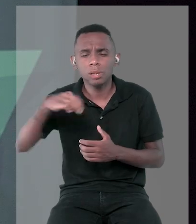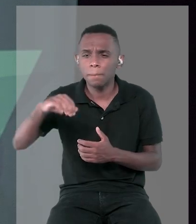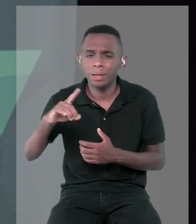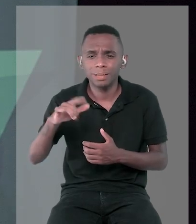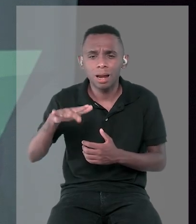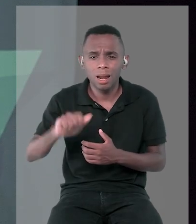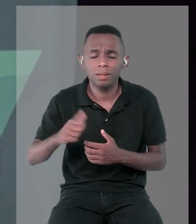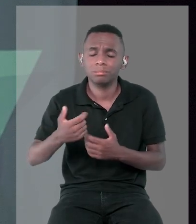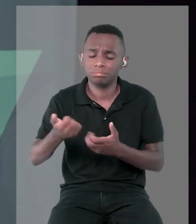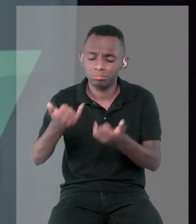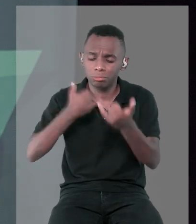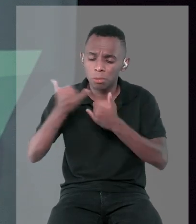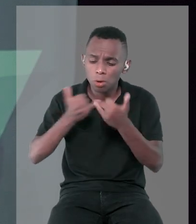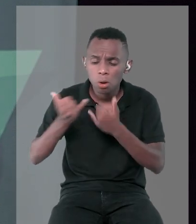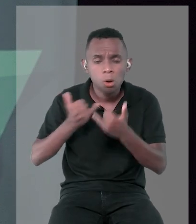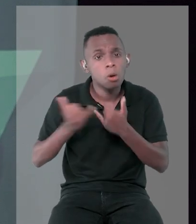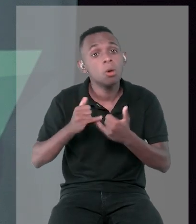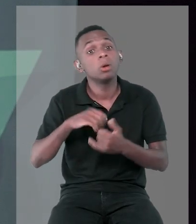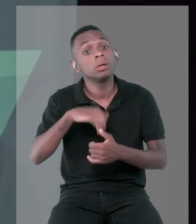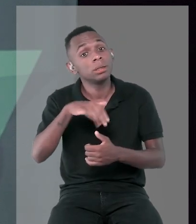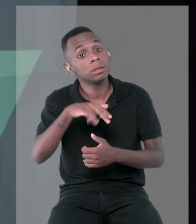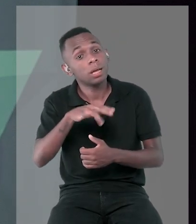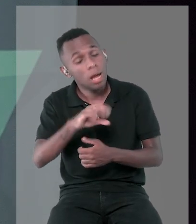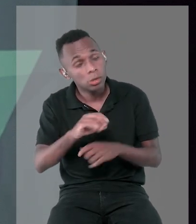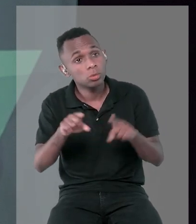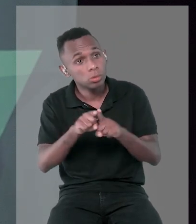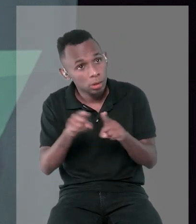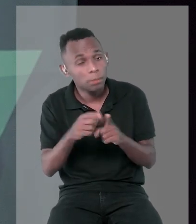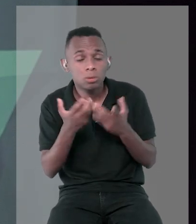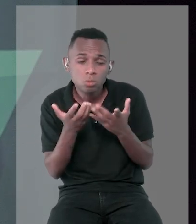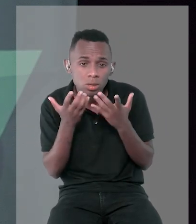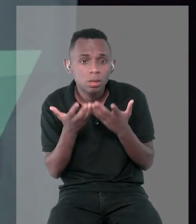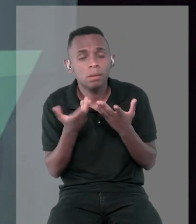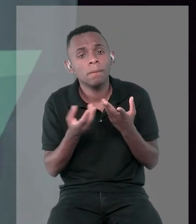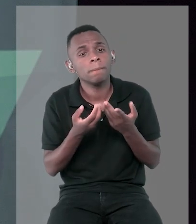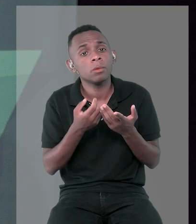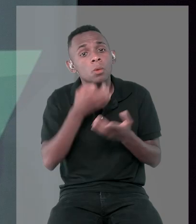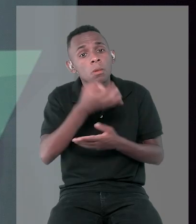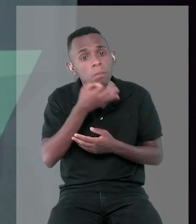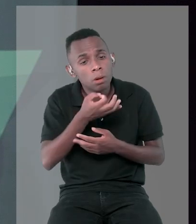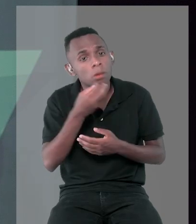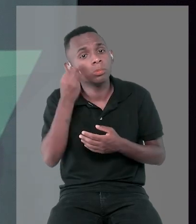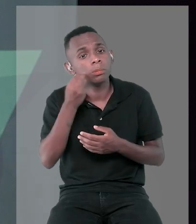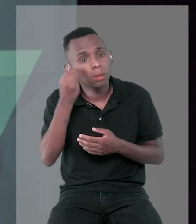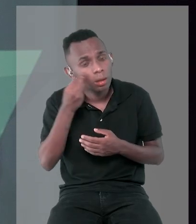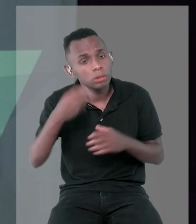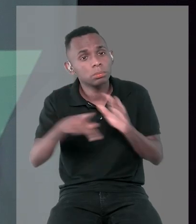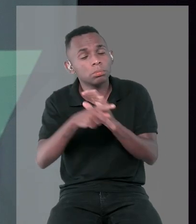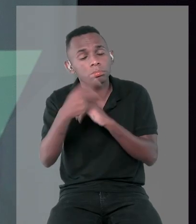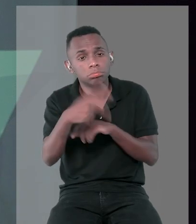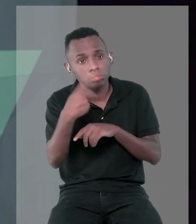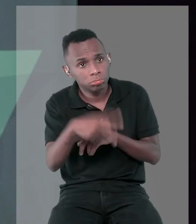coisa desse congresso. E o Inácio também escreveu a pedidos, né, porque eu queria um relato